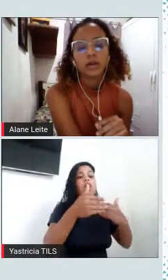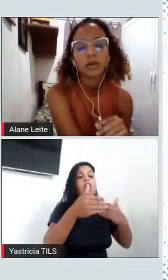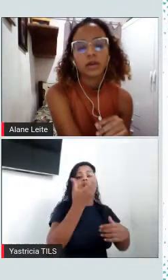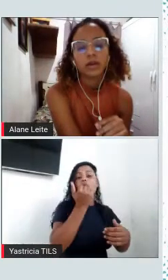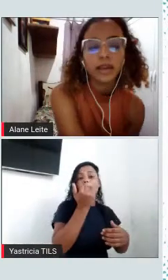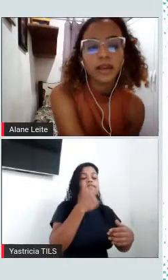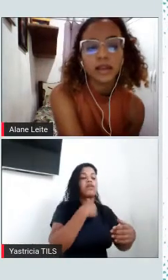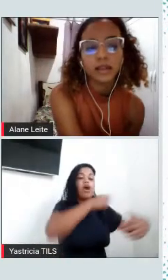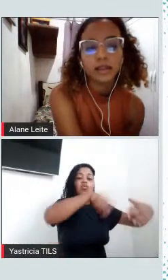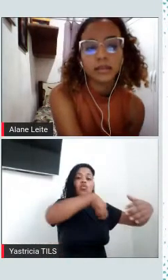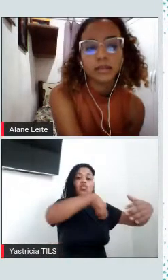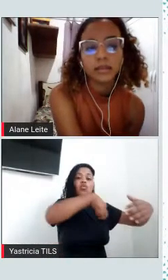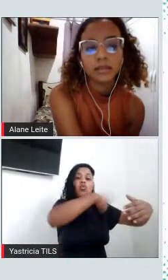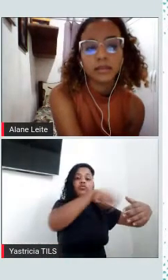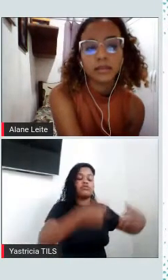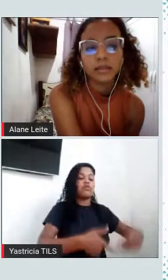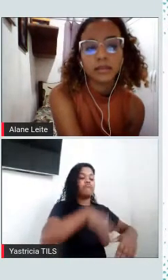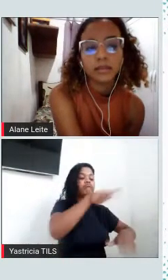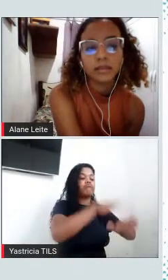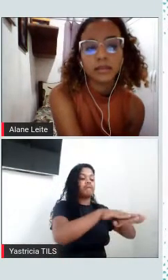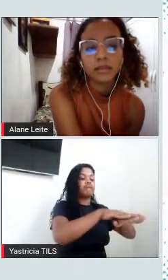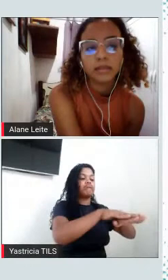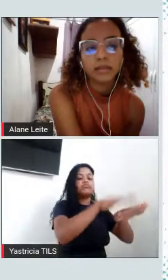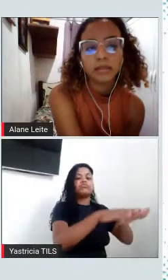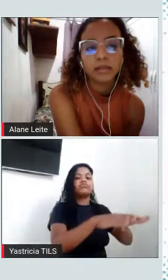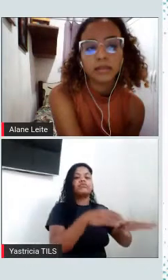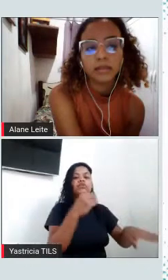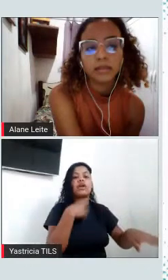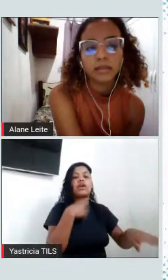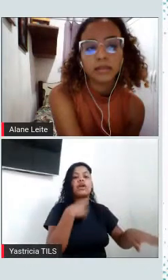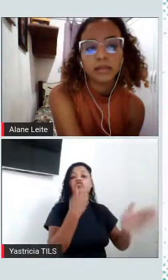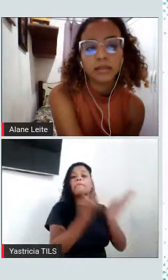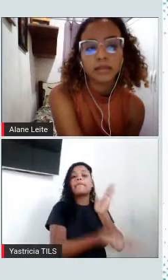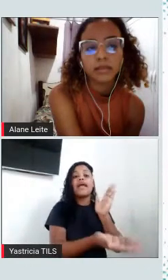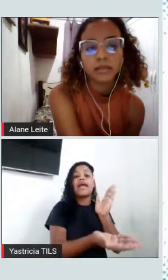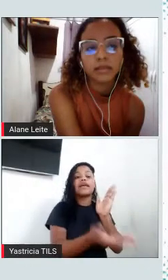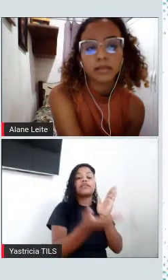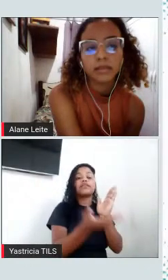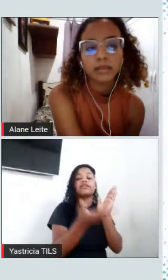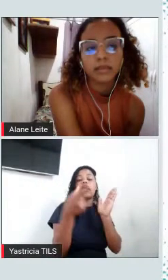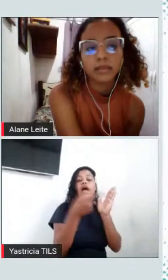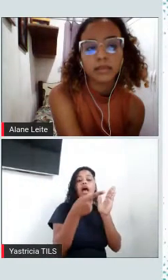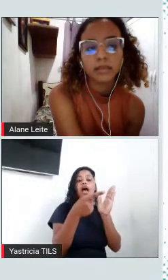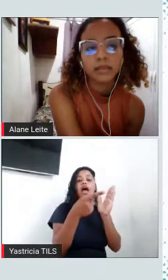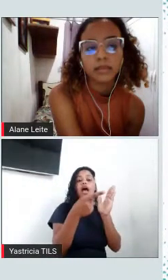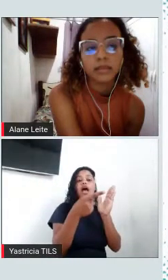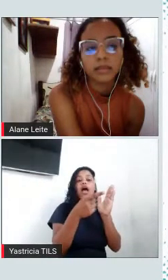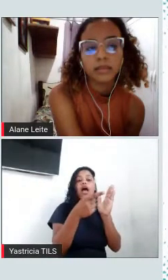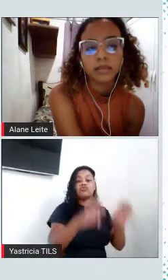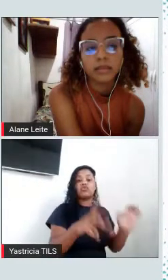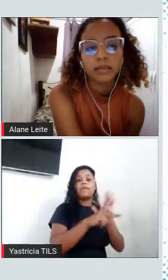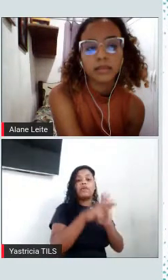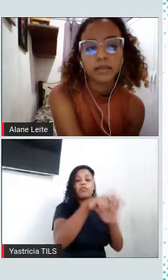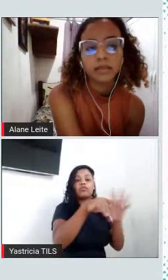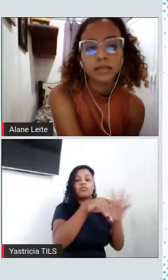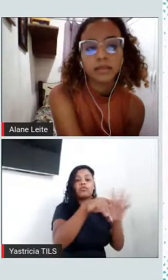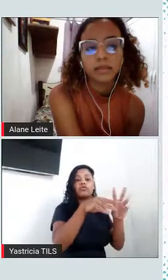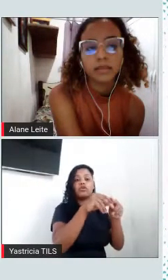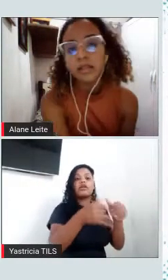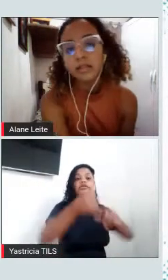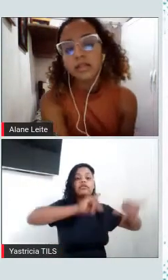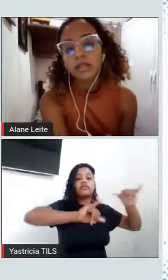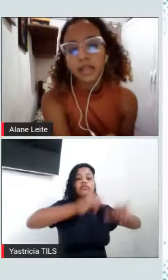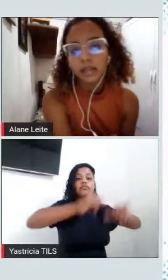a gente perde a estrutura dele, assim, física